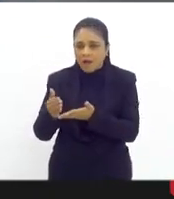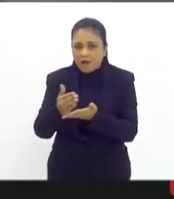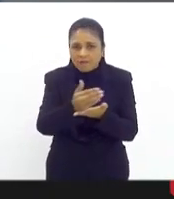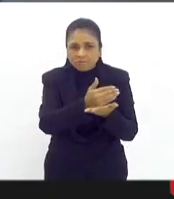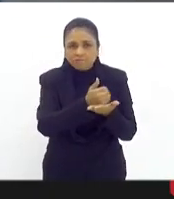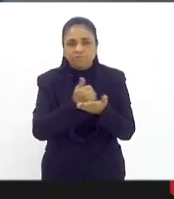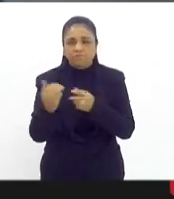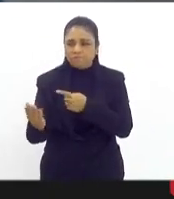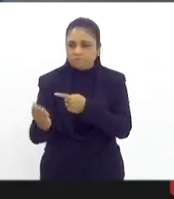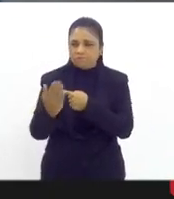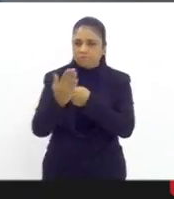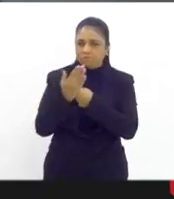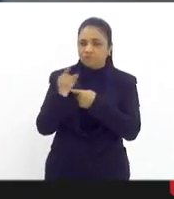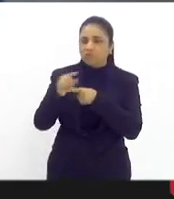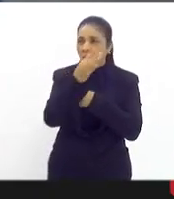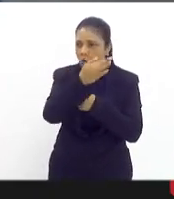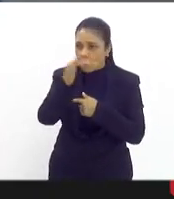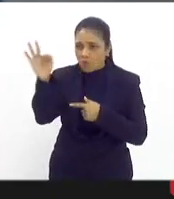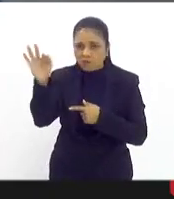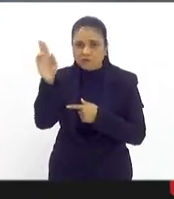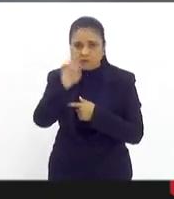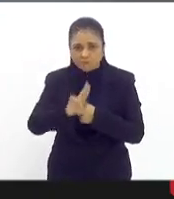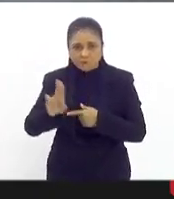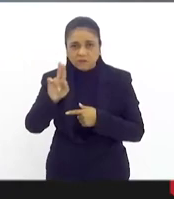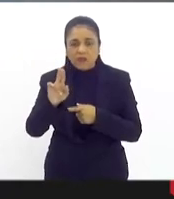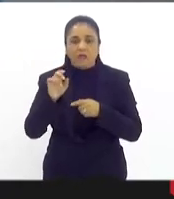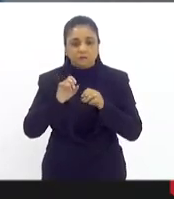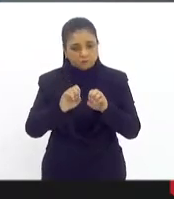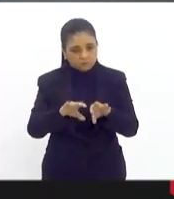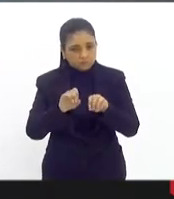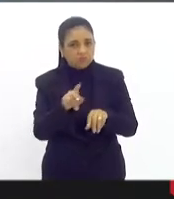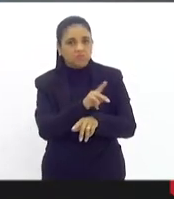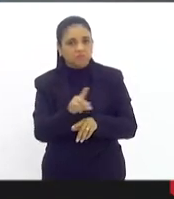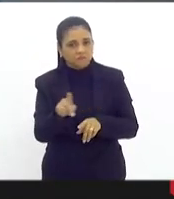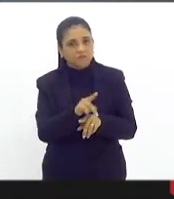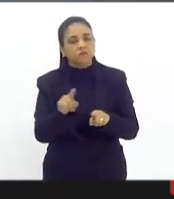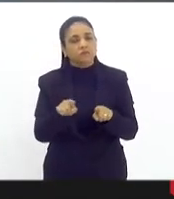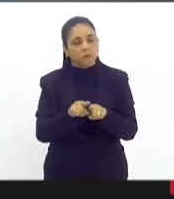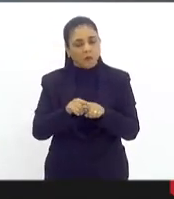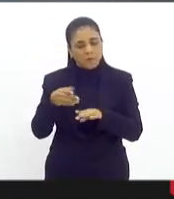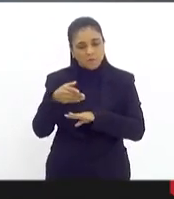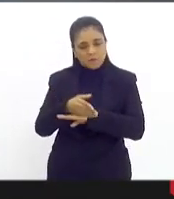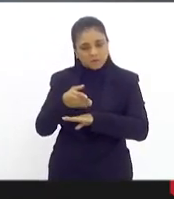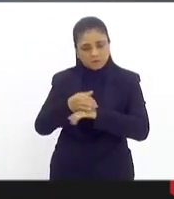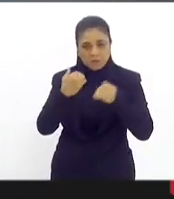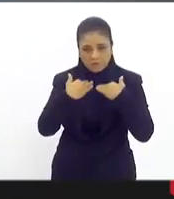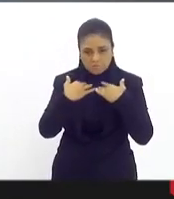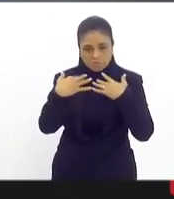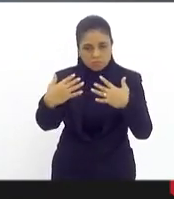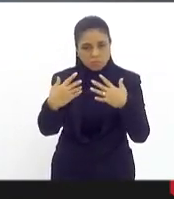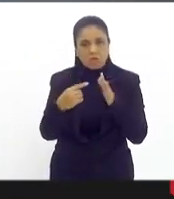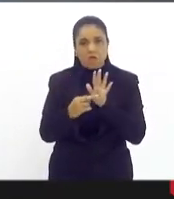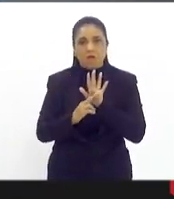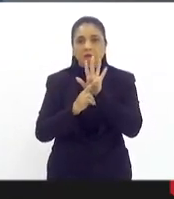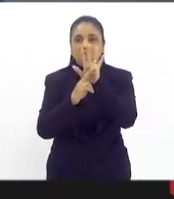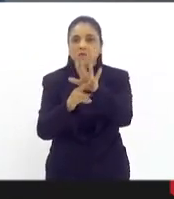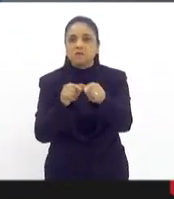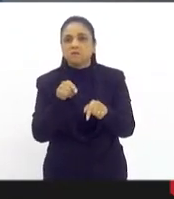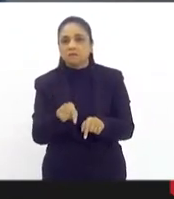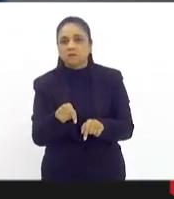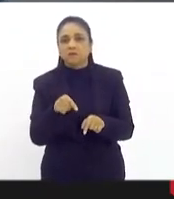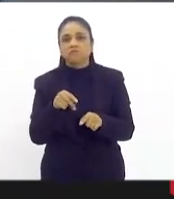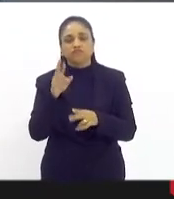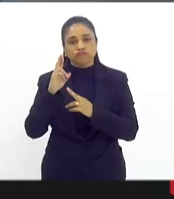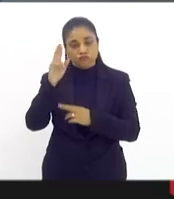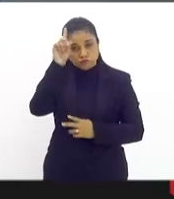nossas universidades, dos nossos educadores. Estão aqui presentes na audiência representantes dos diretores das